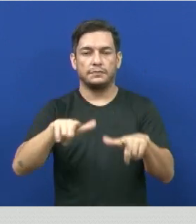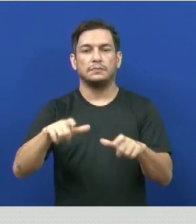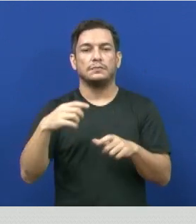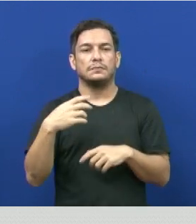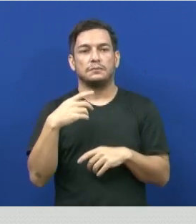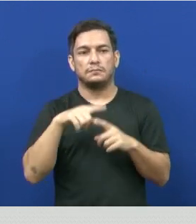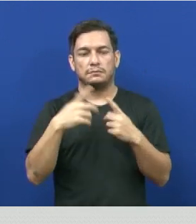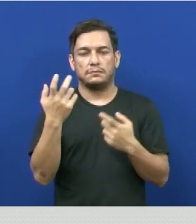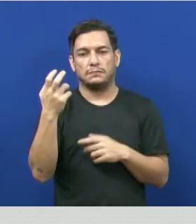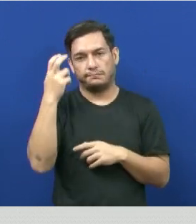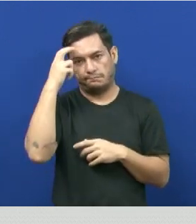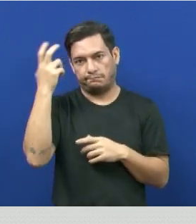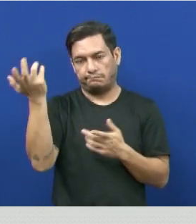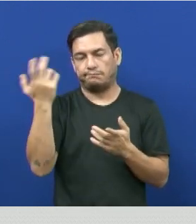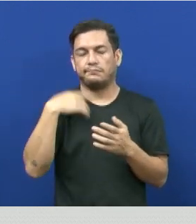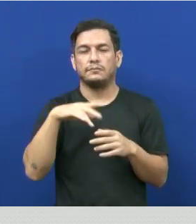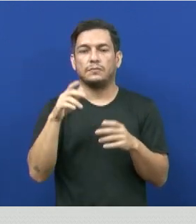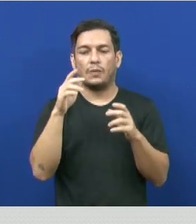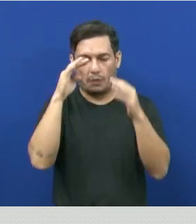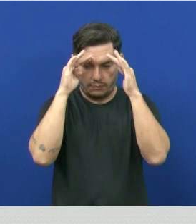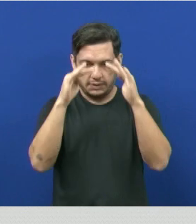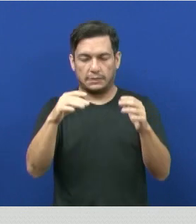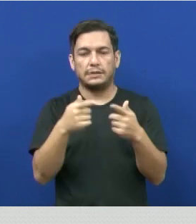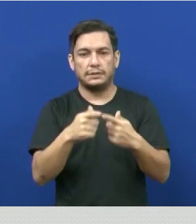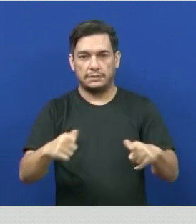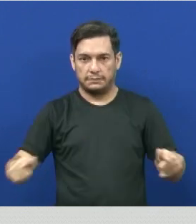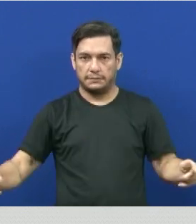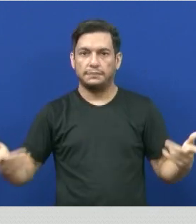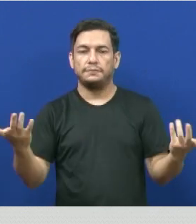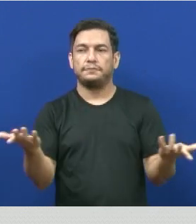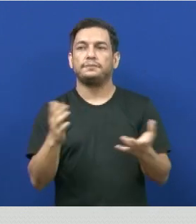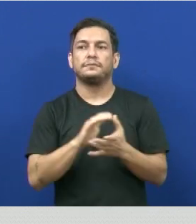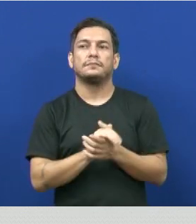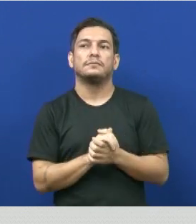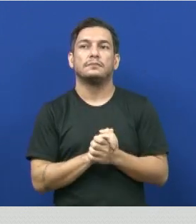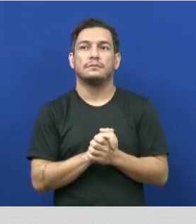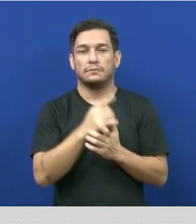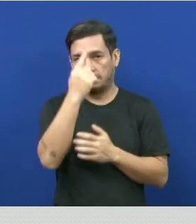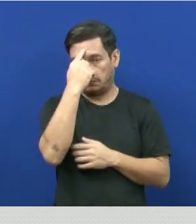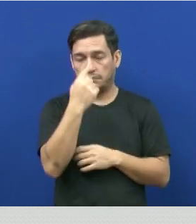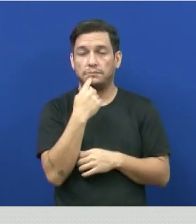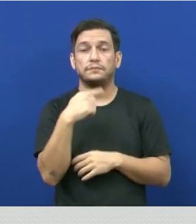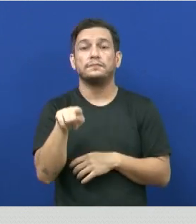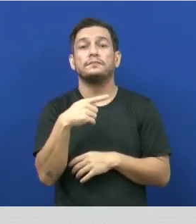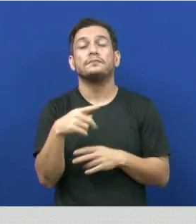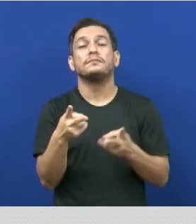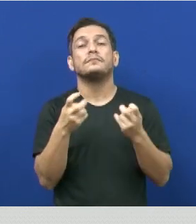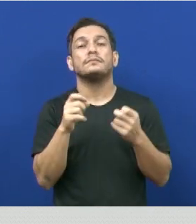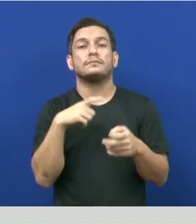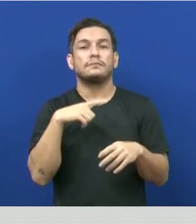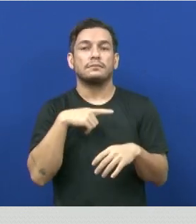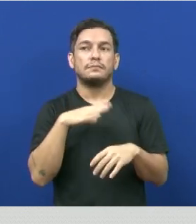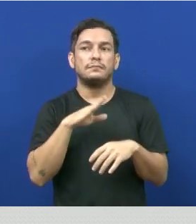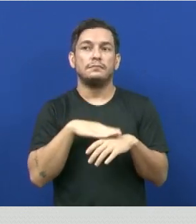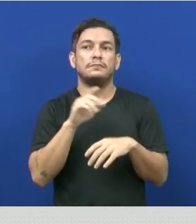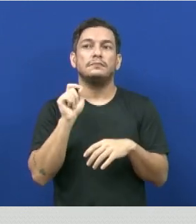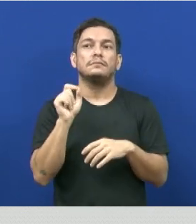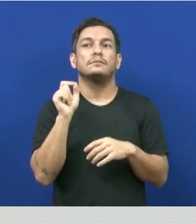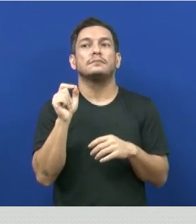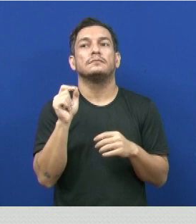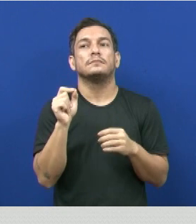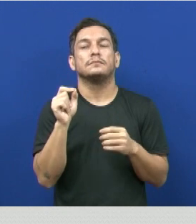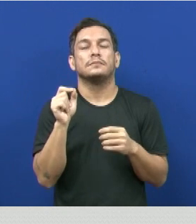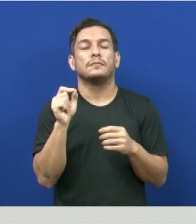o de obedecer na gramática as ordens da gramática e sim e esse gráfico vocês percebem que o que mais está perto